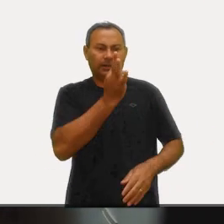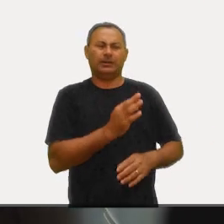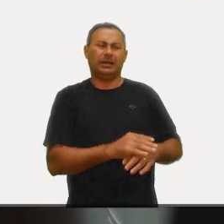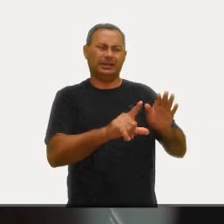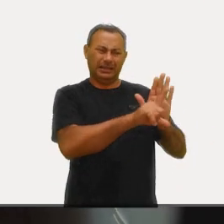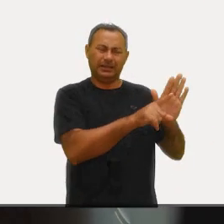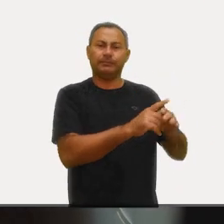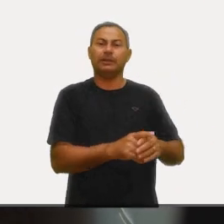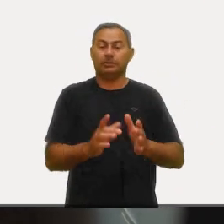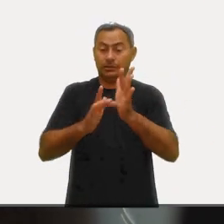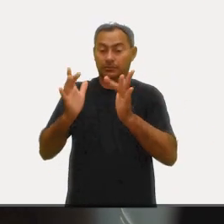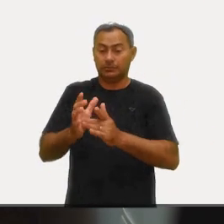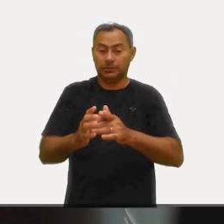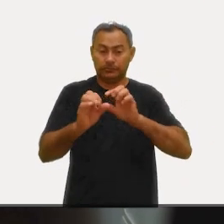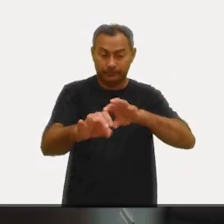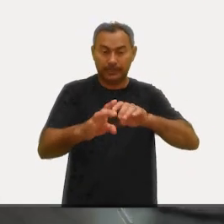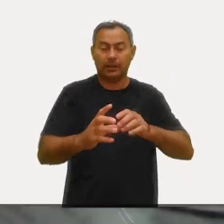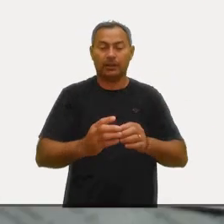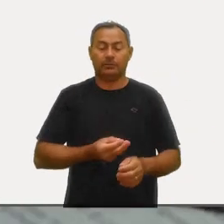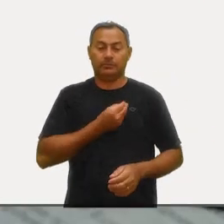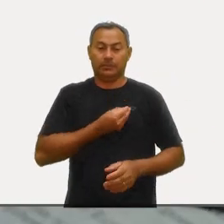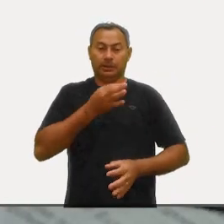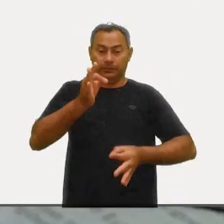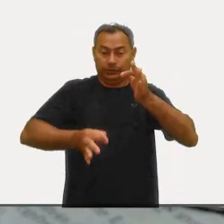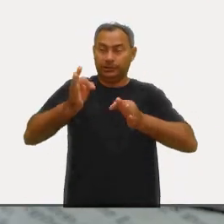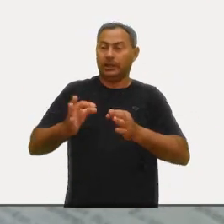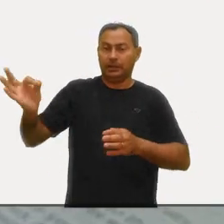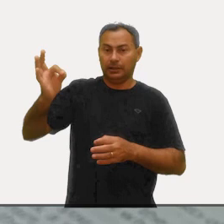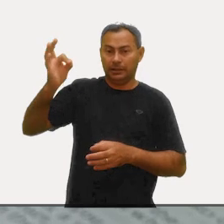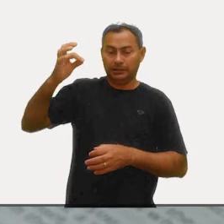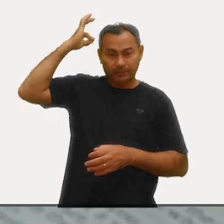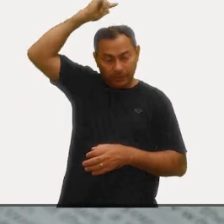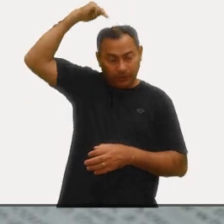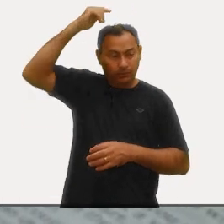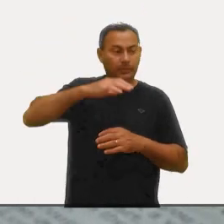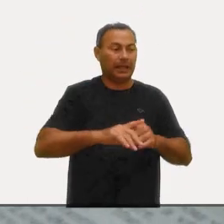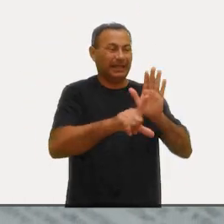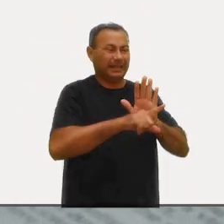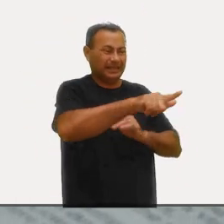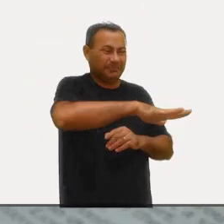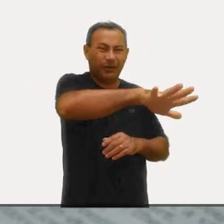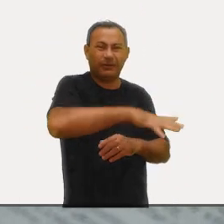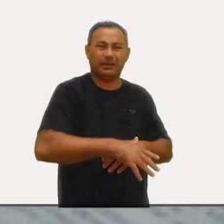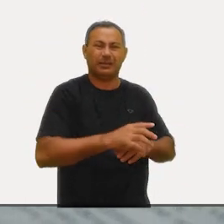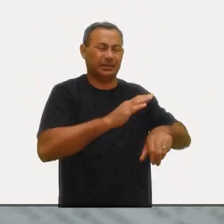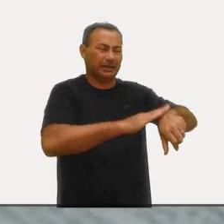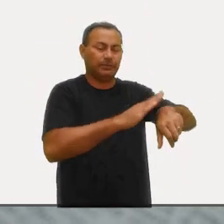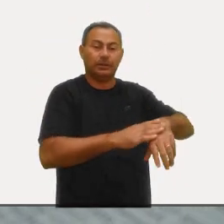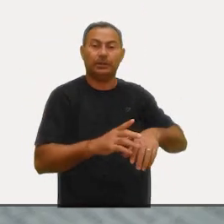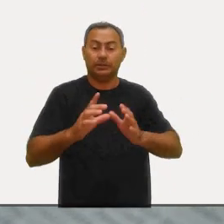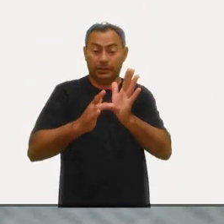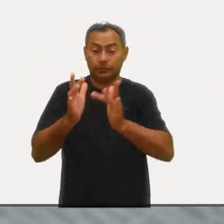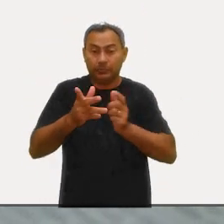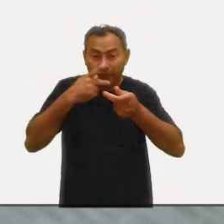e Jesus ensinou que a nossa justiça deve ser espiritual. A justiça deles era temporal, e Jesus disse que a nossa justiça